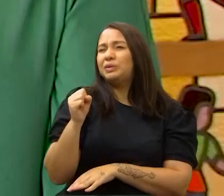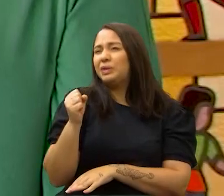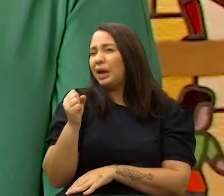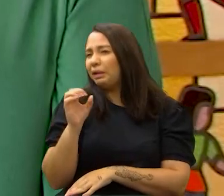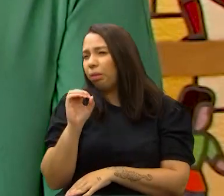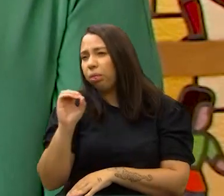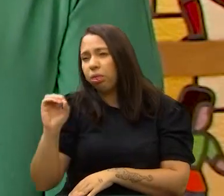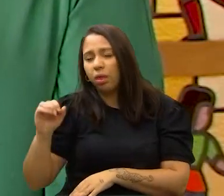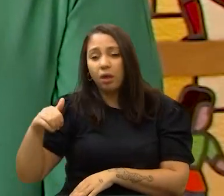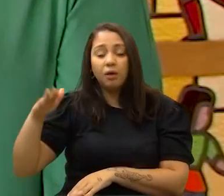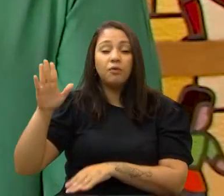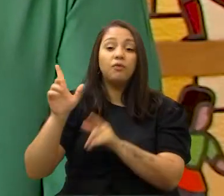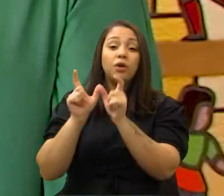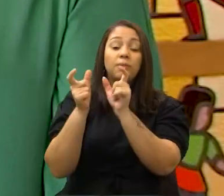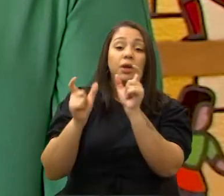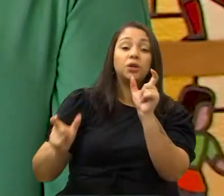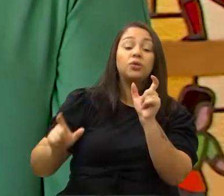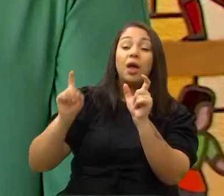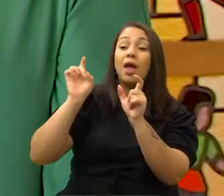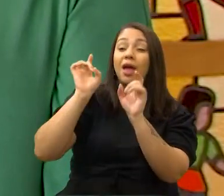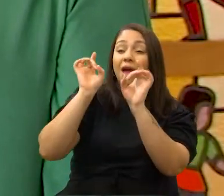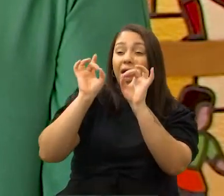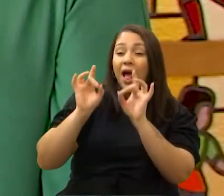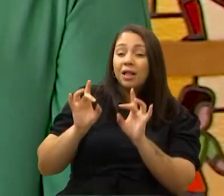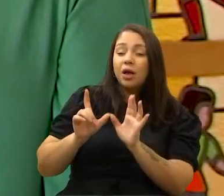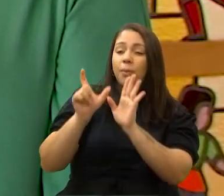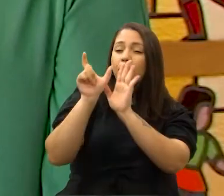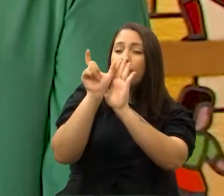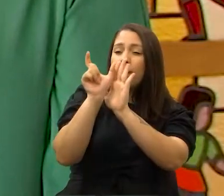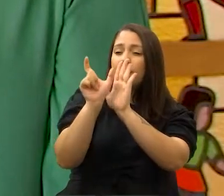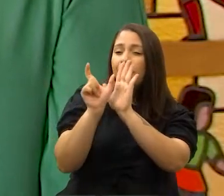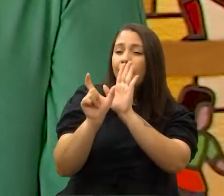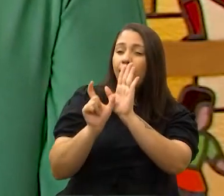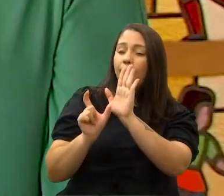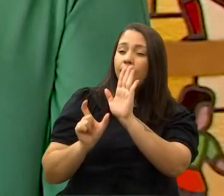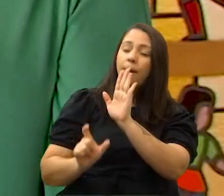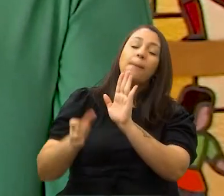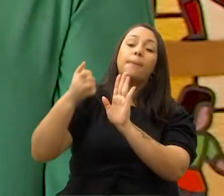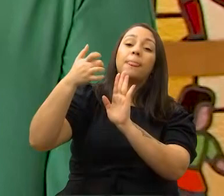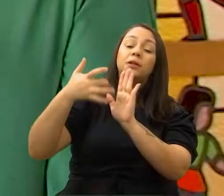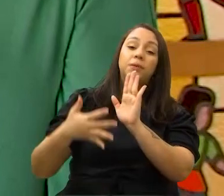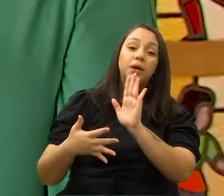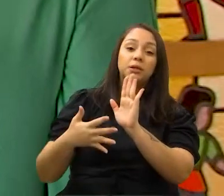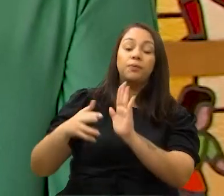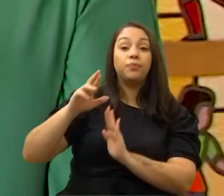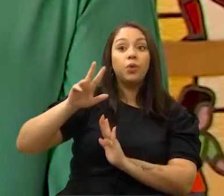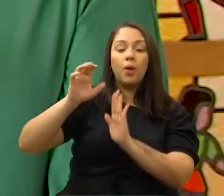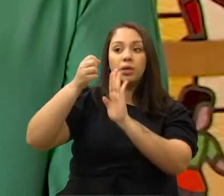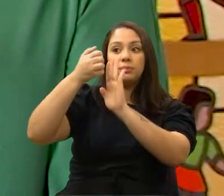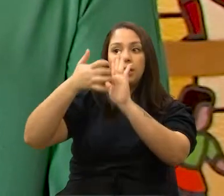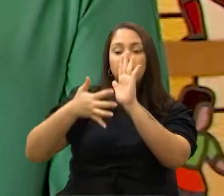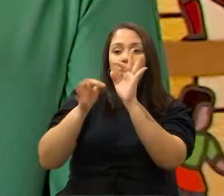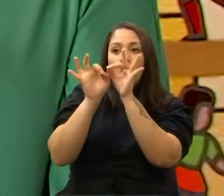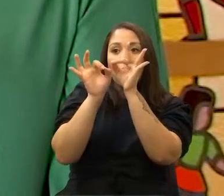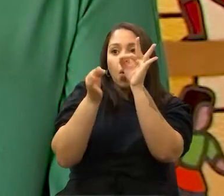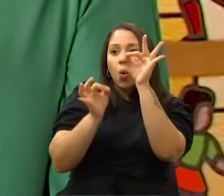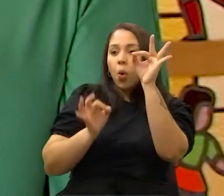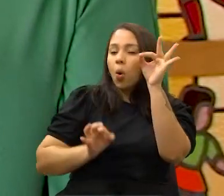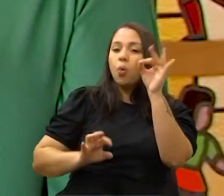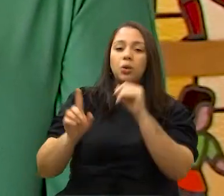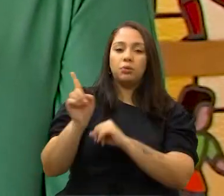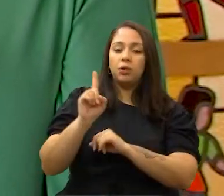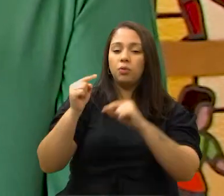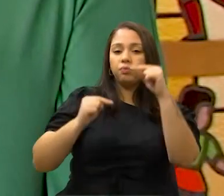Então, o verbete é cada uma dessas entradas que tem a explicação. Não é uma explicação tão longa,